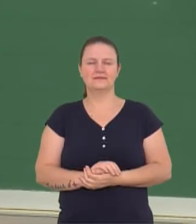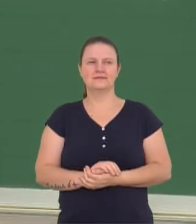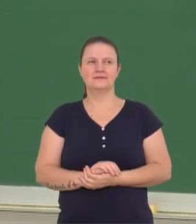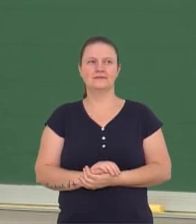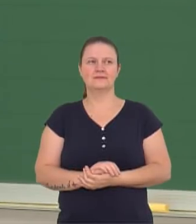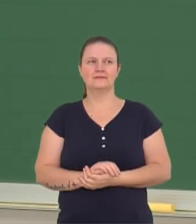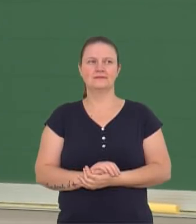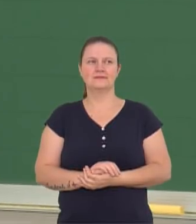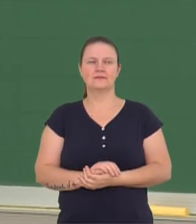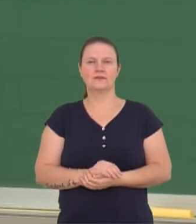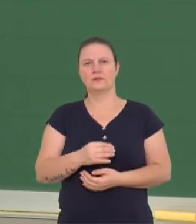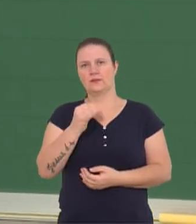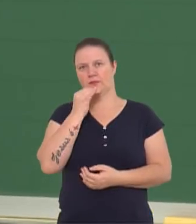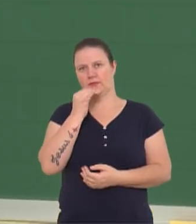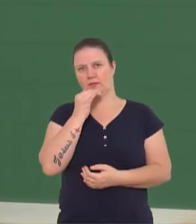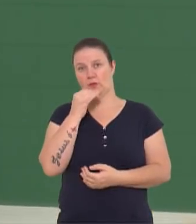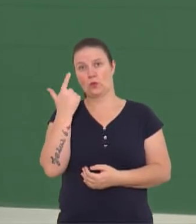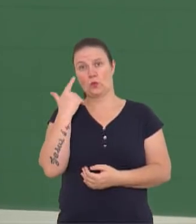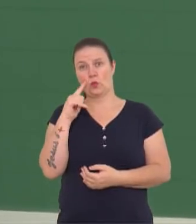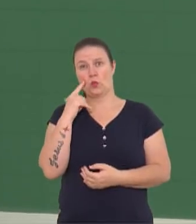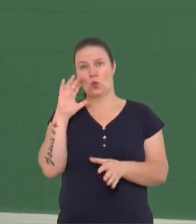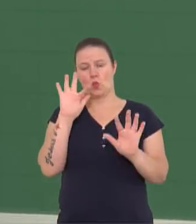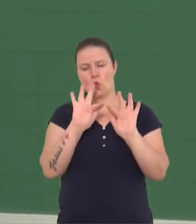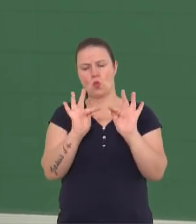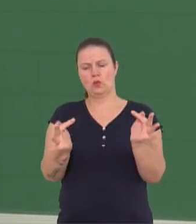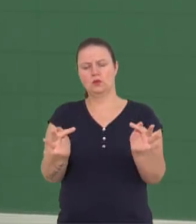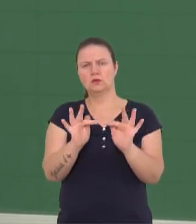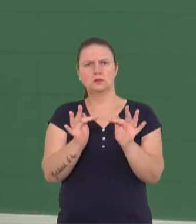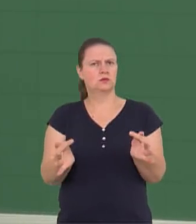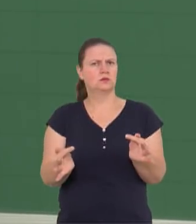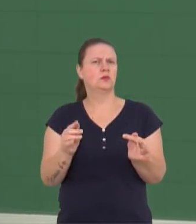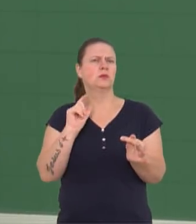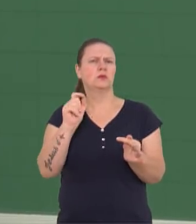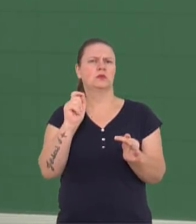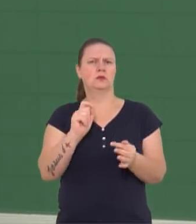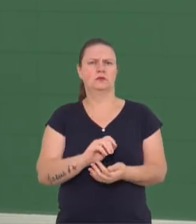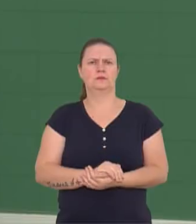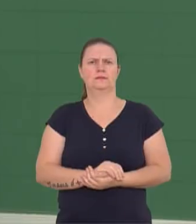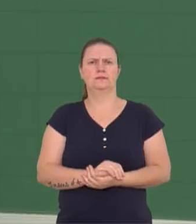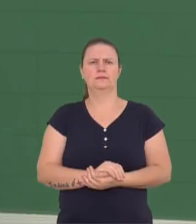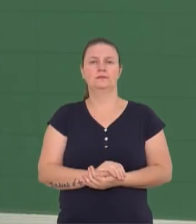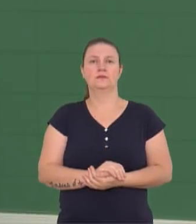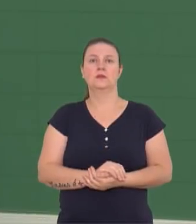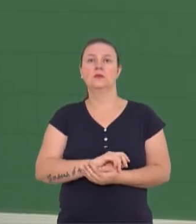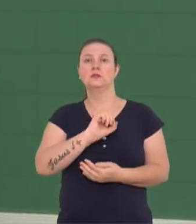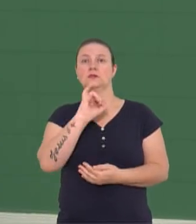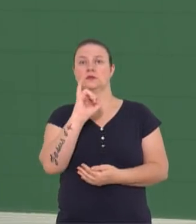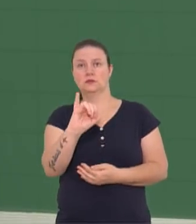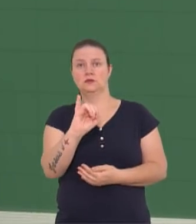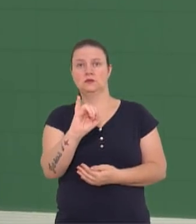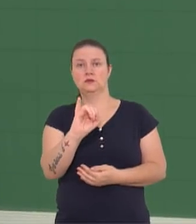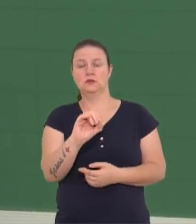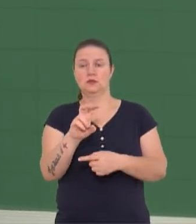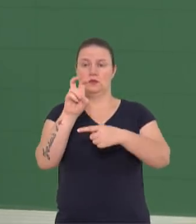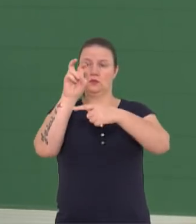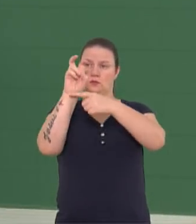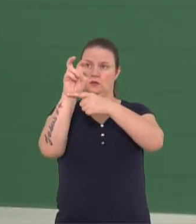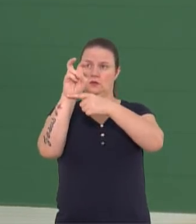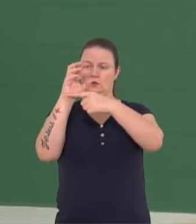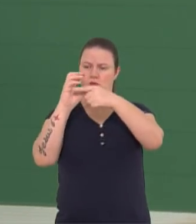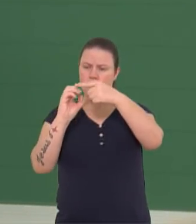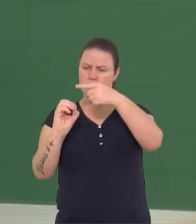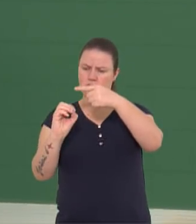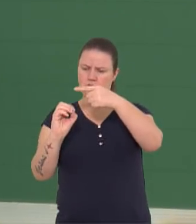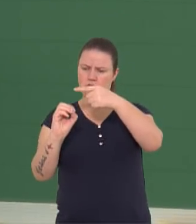25 e 100. Eu consigo simplificar por quem? Bom, se termina com 5 e termina com